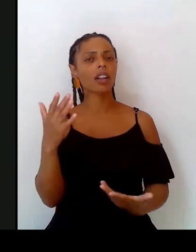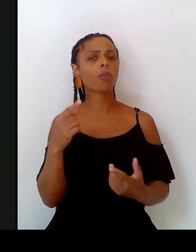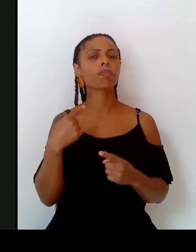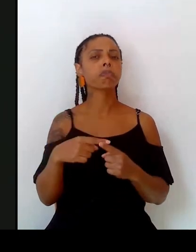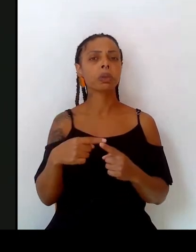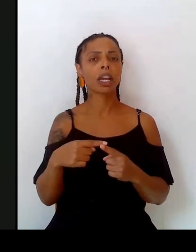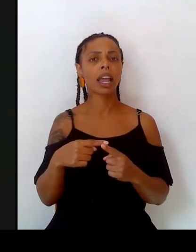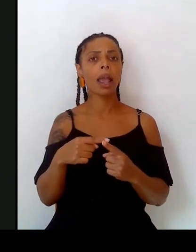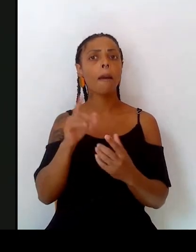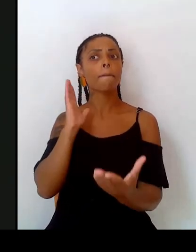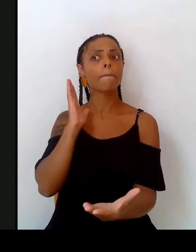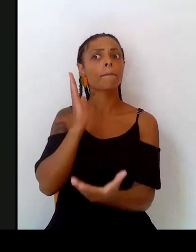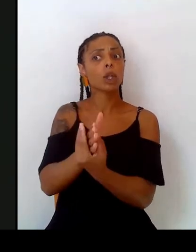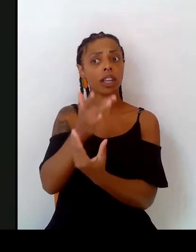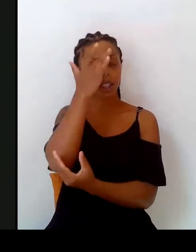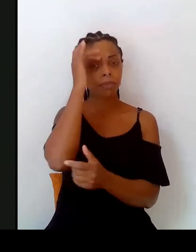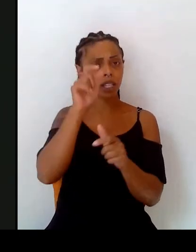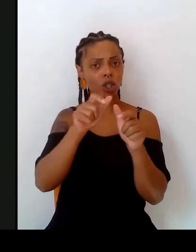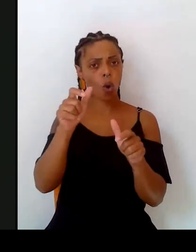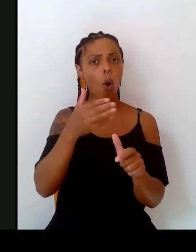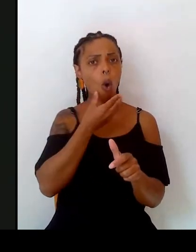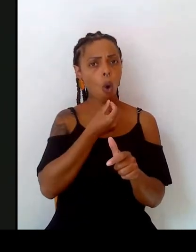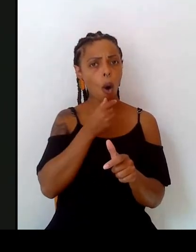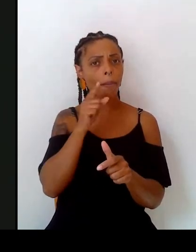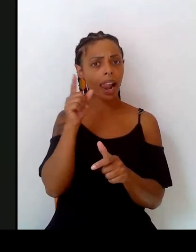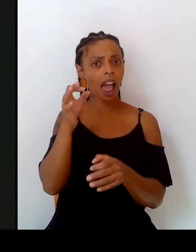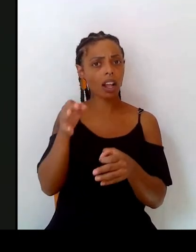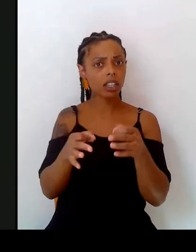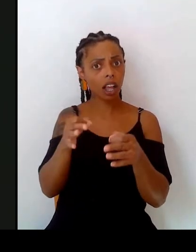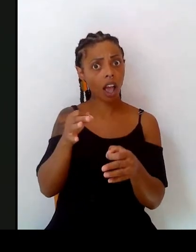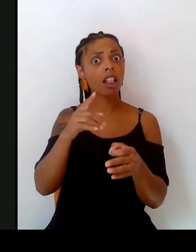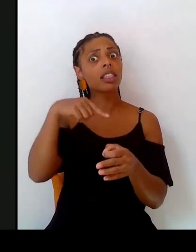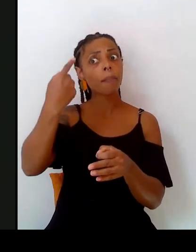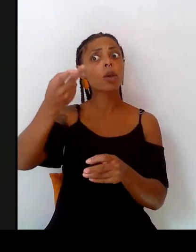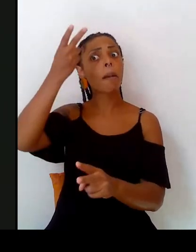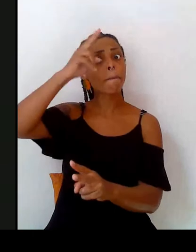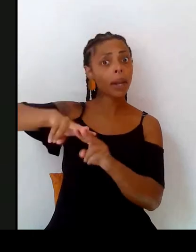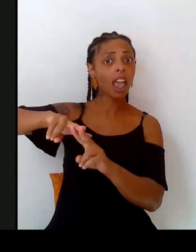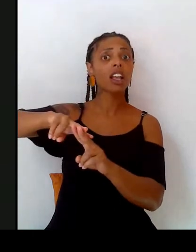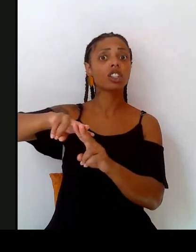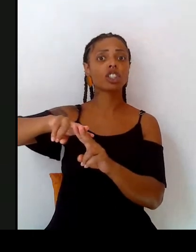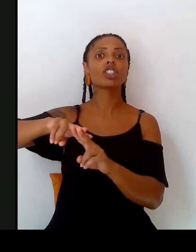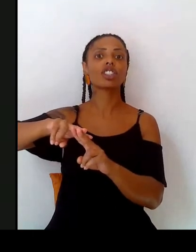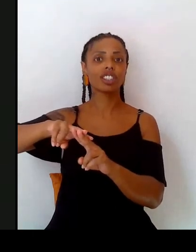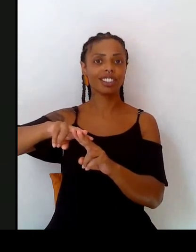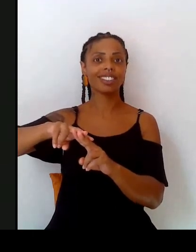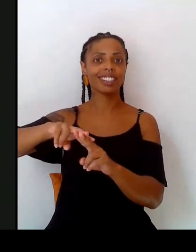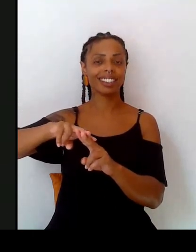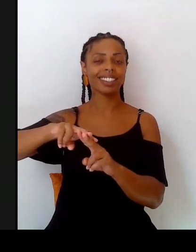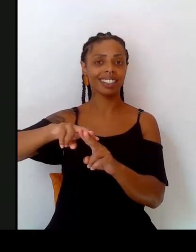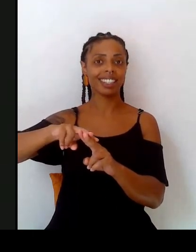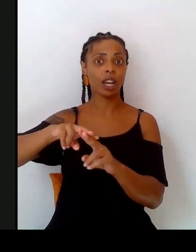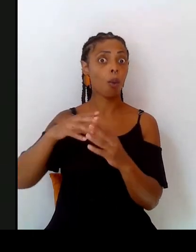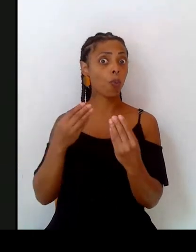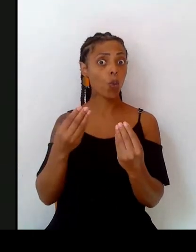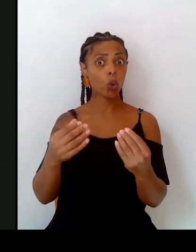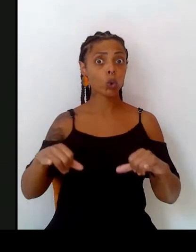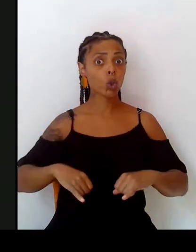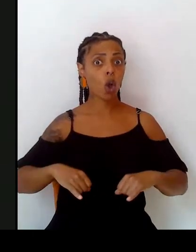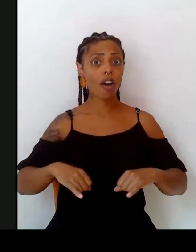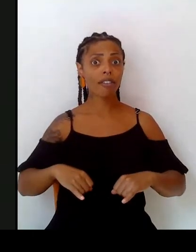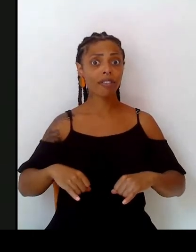nos tribunais eram enviados a prisão inclusive muito sofreram